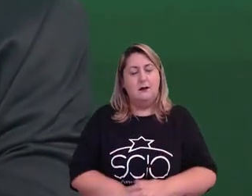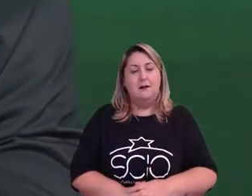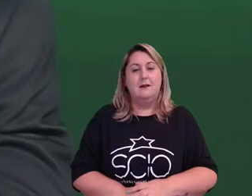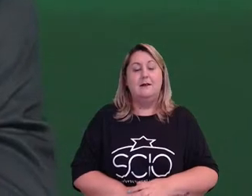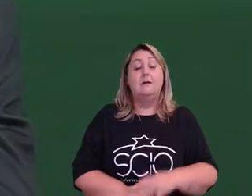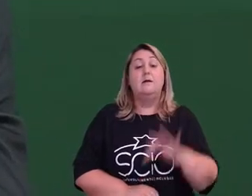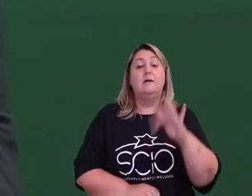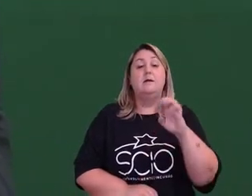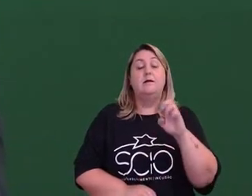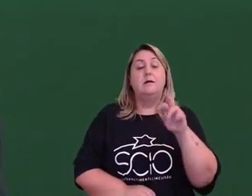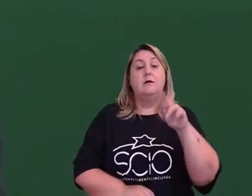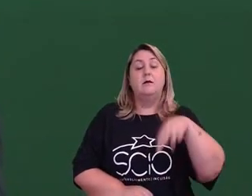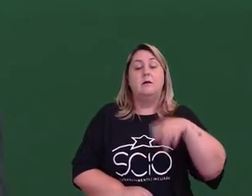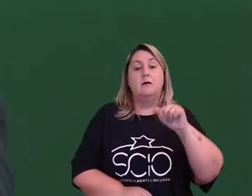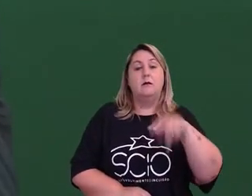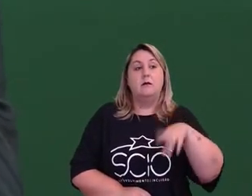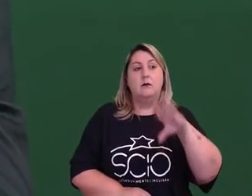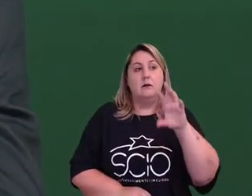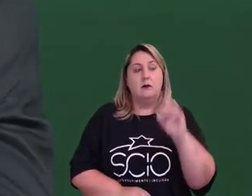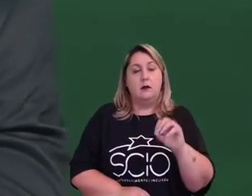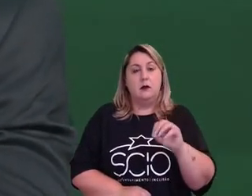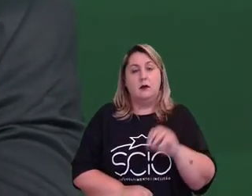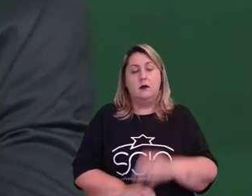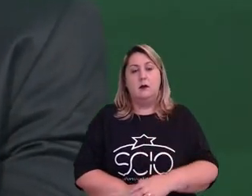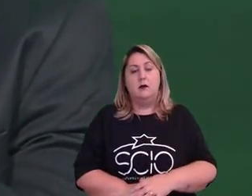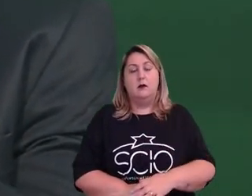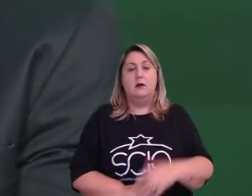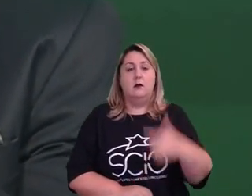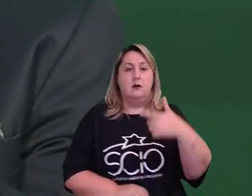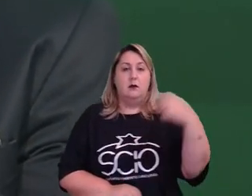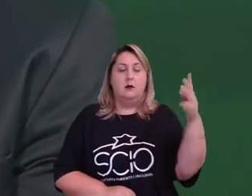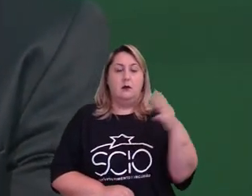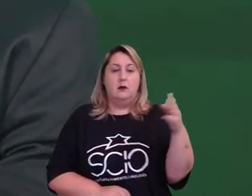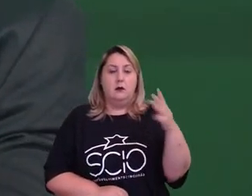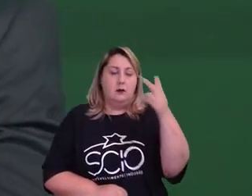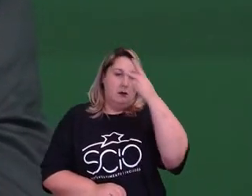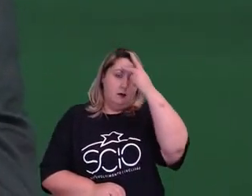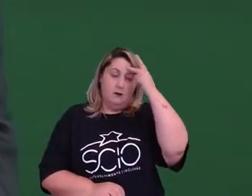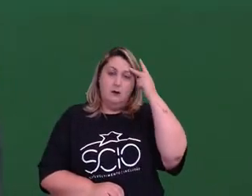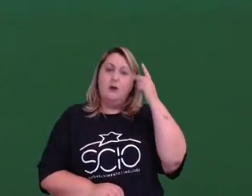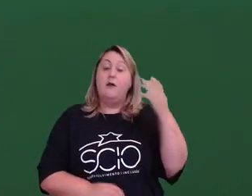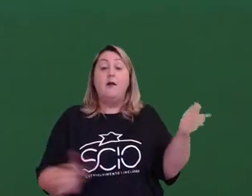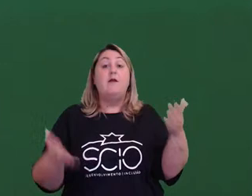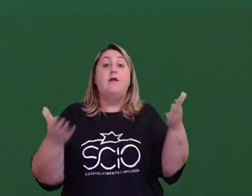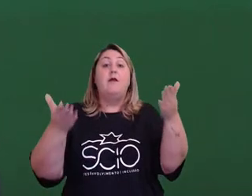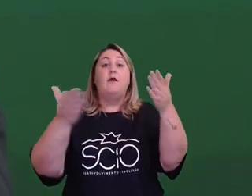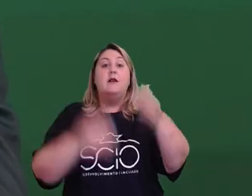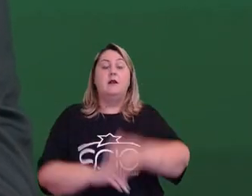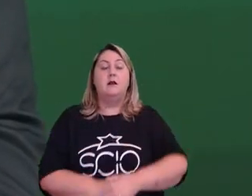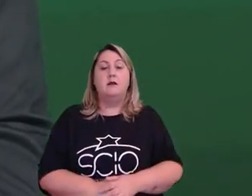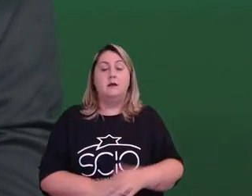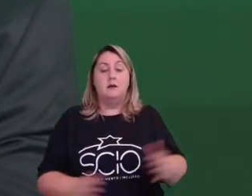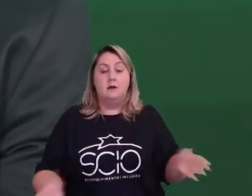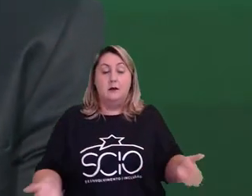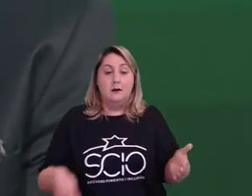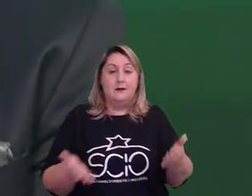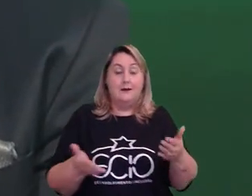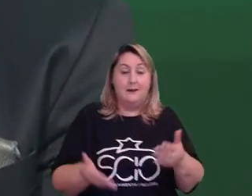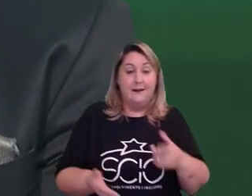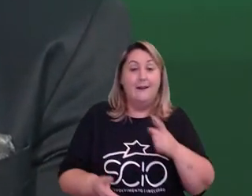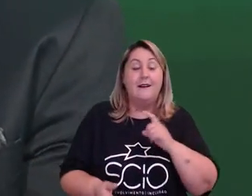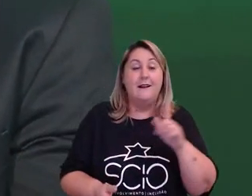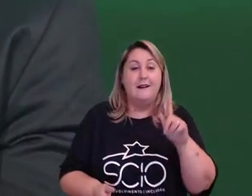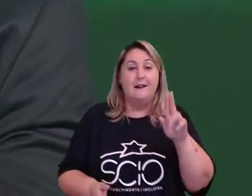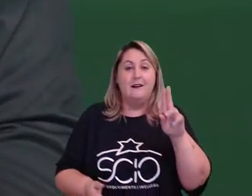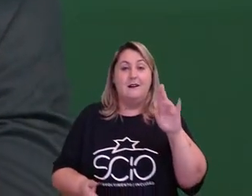Estamos aqui com o Fernando, com o Sérgio. 233 pessoas. Vamos que vamos, Sérgio. Empurra essa turma aí. O